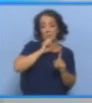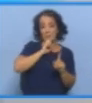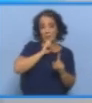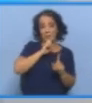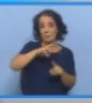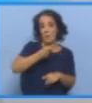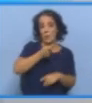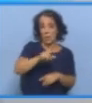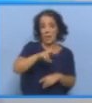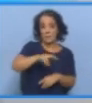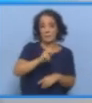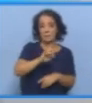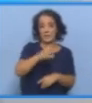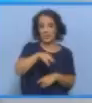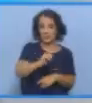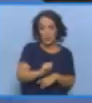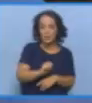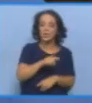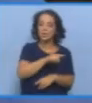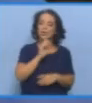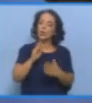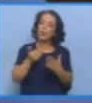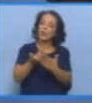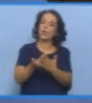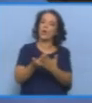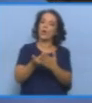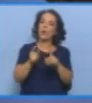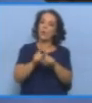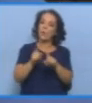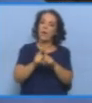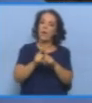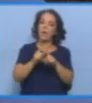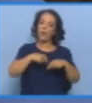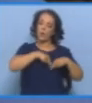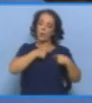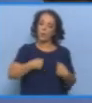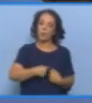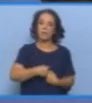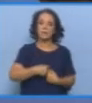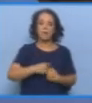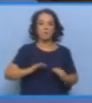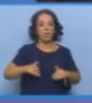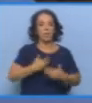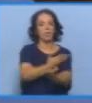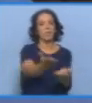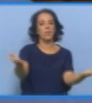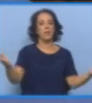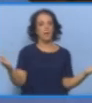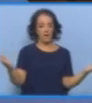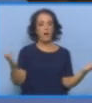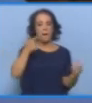fez digamos, um aprofundamento das bem-aventuranças em que ele deixou que o coração dele falasse, que toda a gente